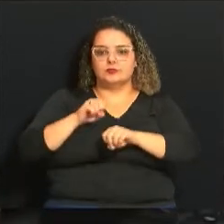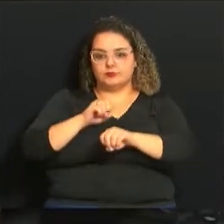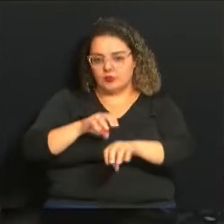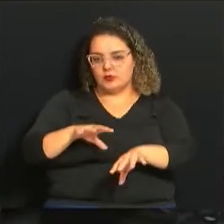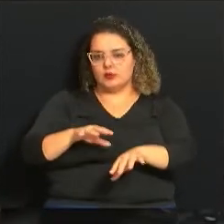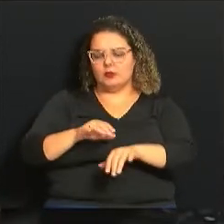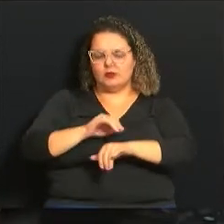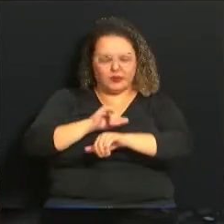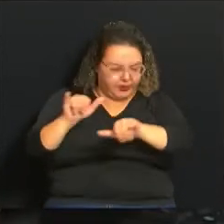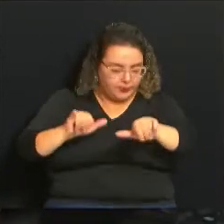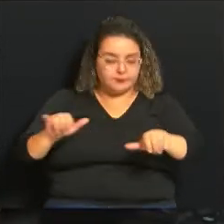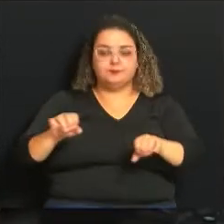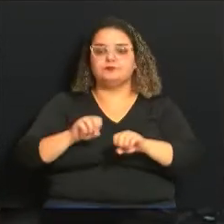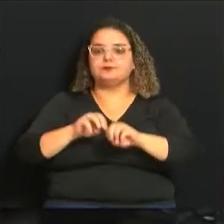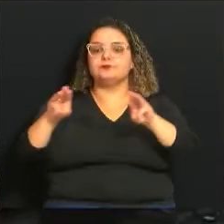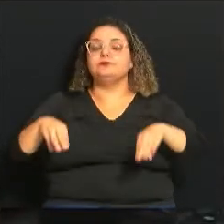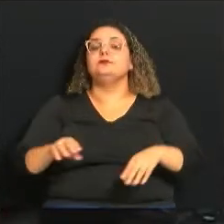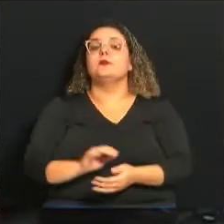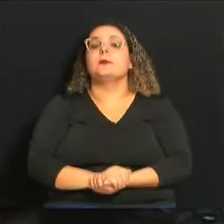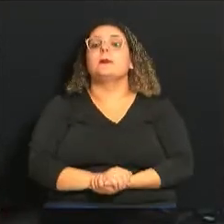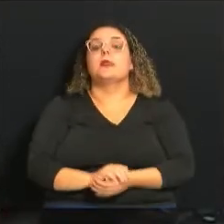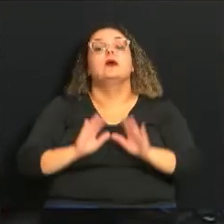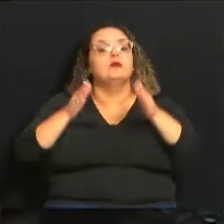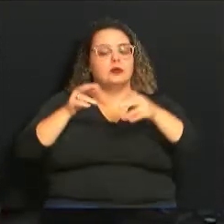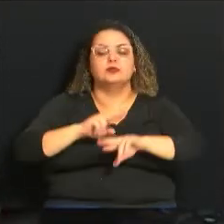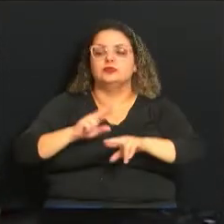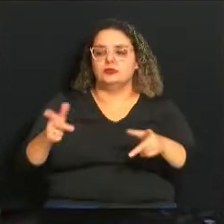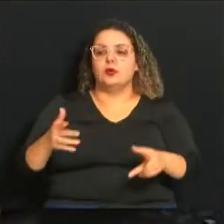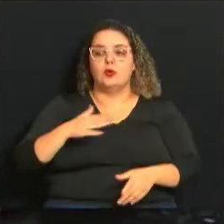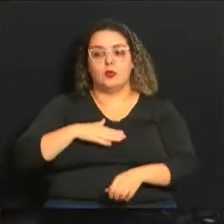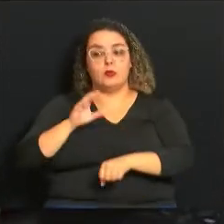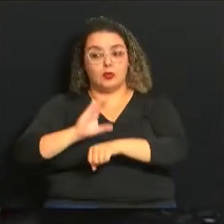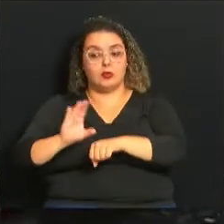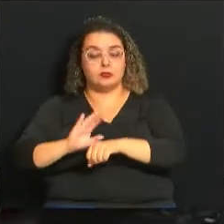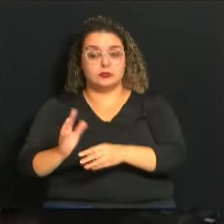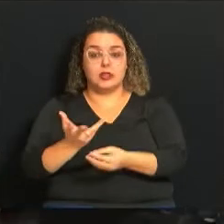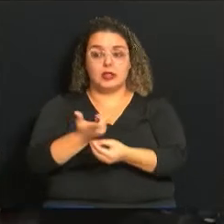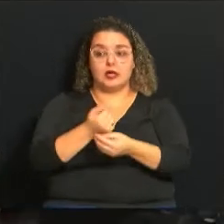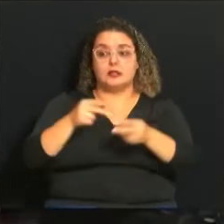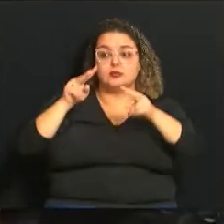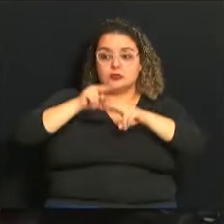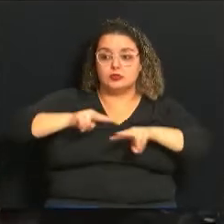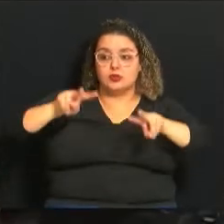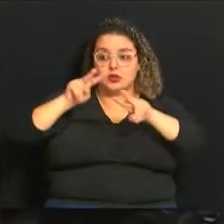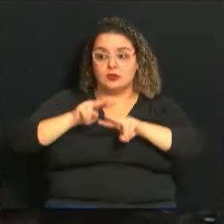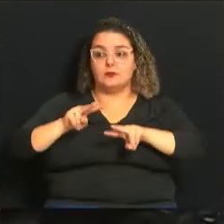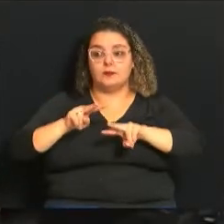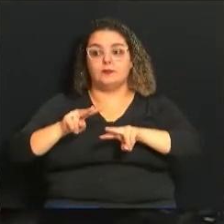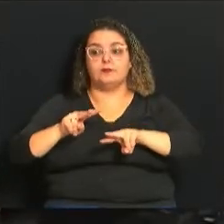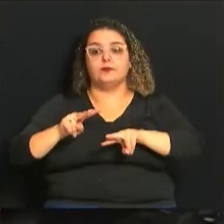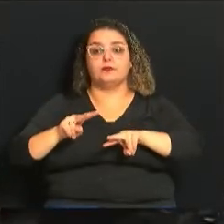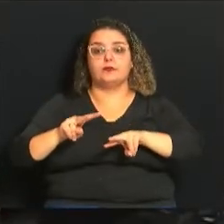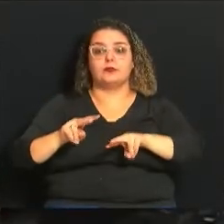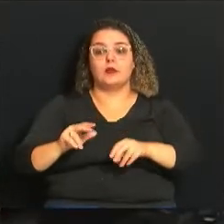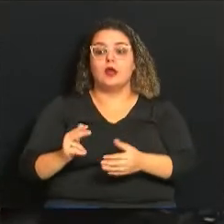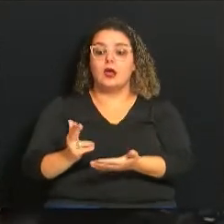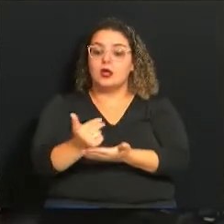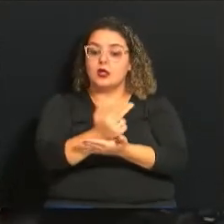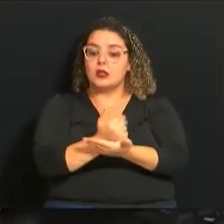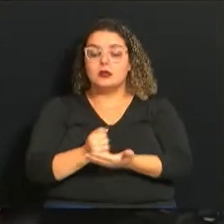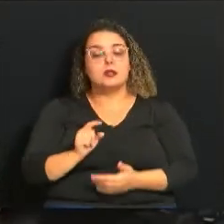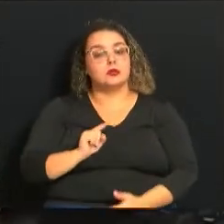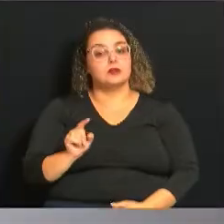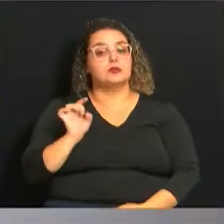foco diferente, né? No caso do meu curso de artes visuais, a gente não aprendeu só sobre desenho em si, a gente também